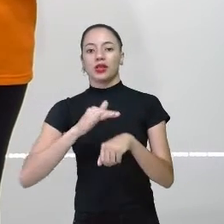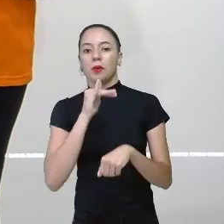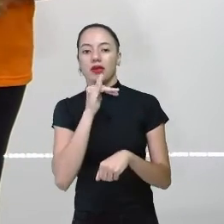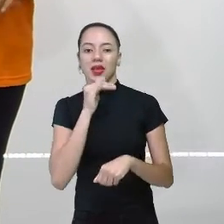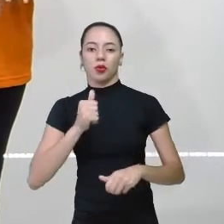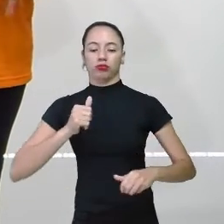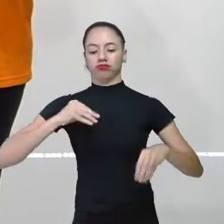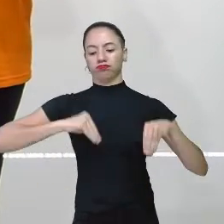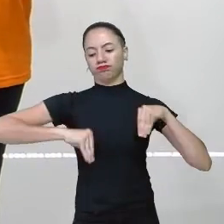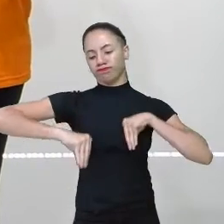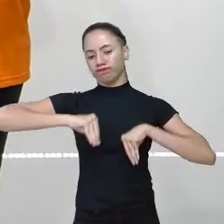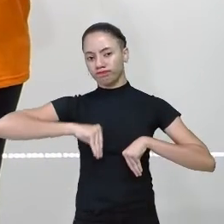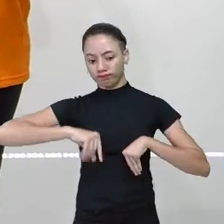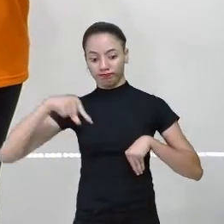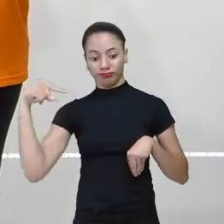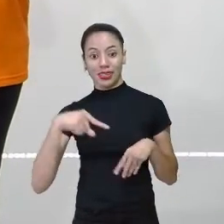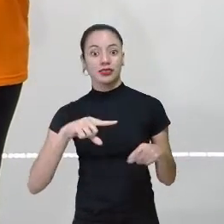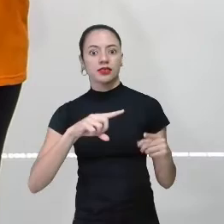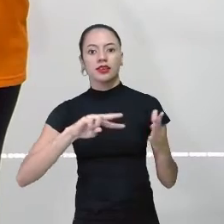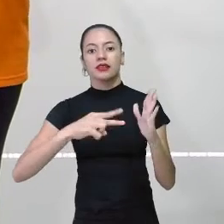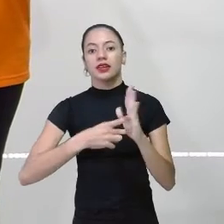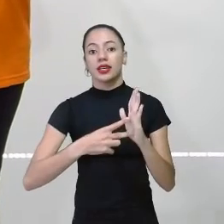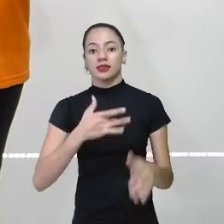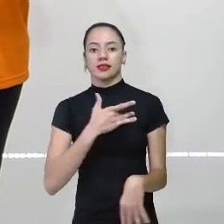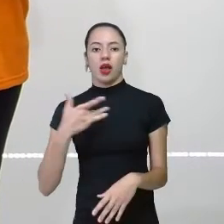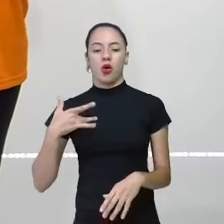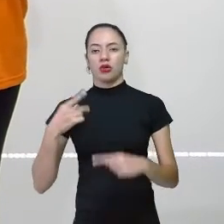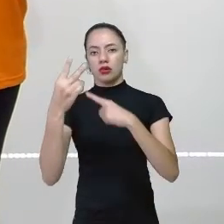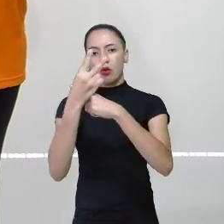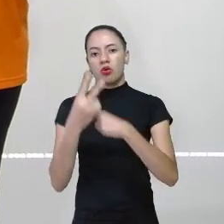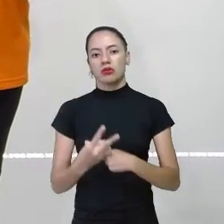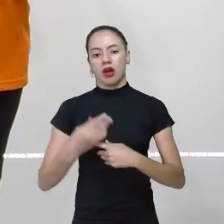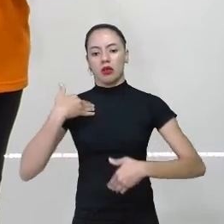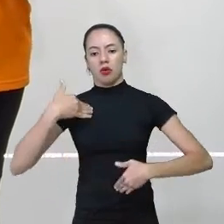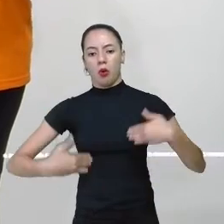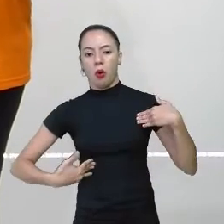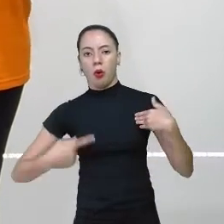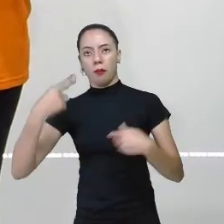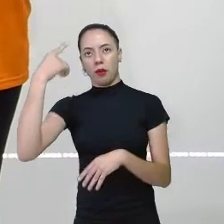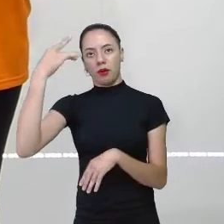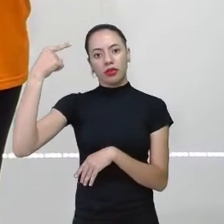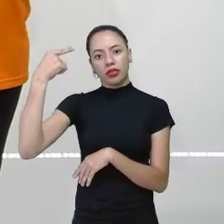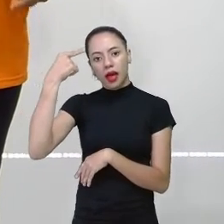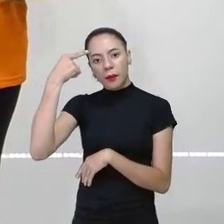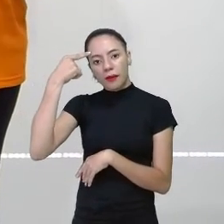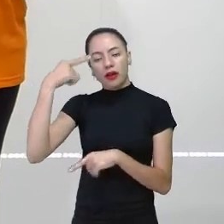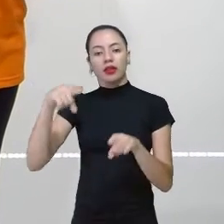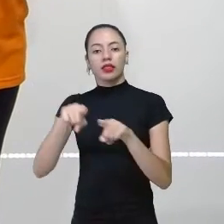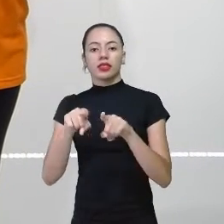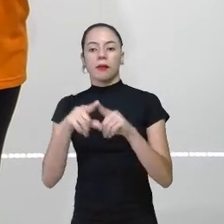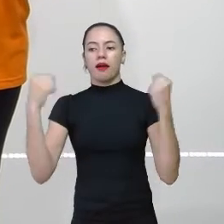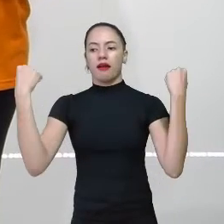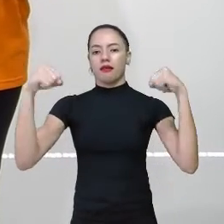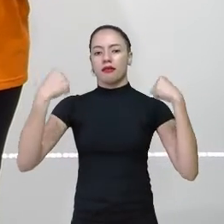Exatamente. Então, tudo isso é saúde. Cuidar do corpo, cuidar da mente, alimentação, atividade física,